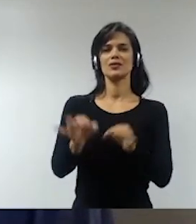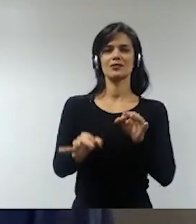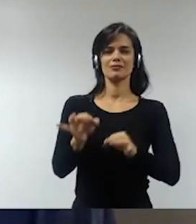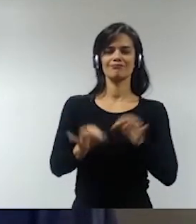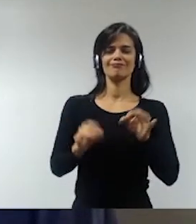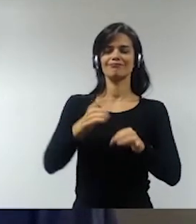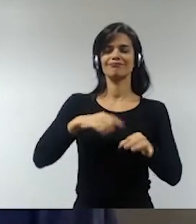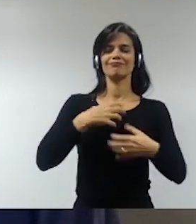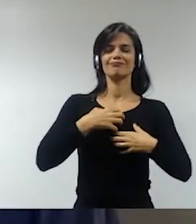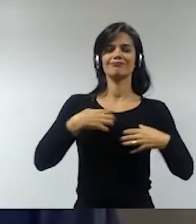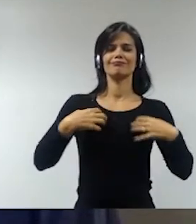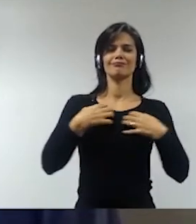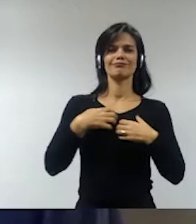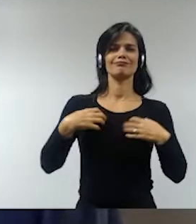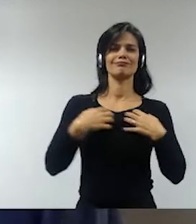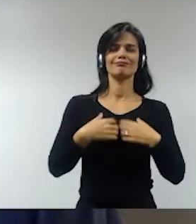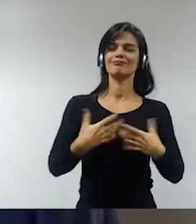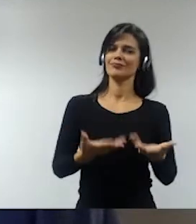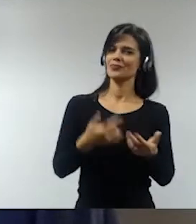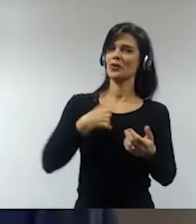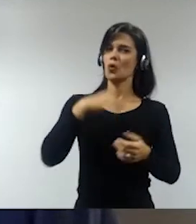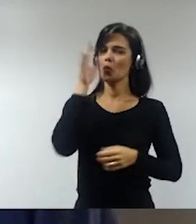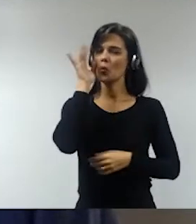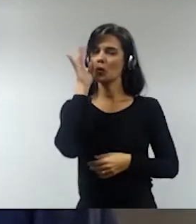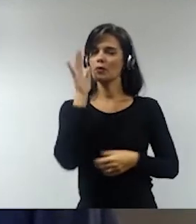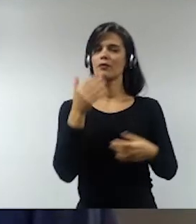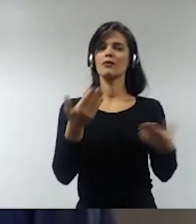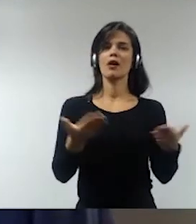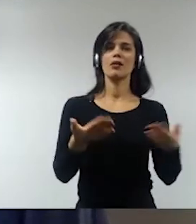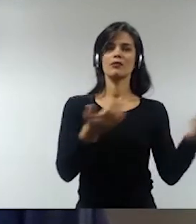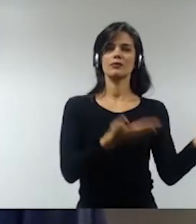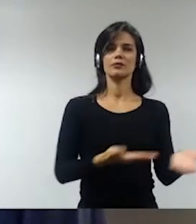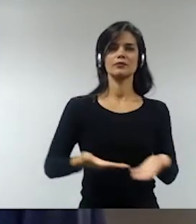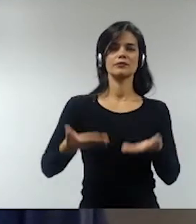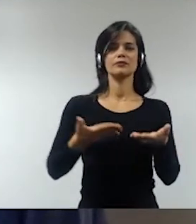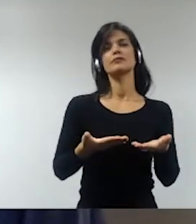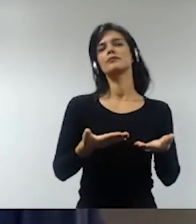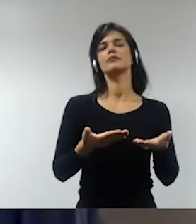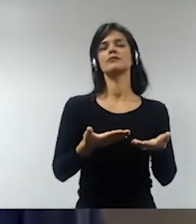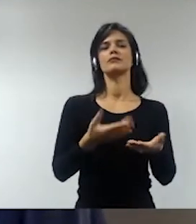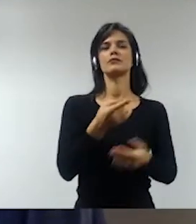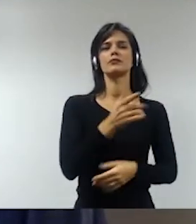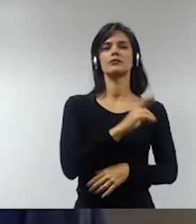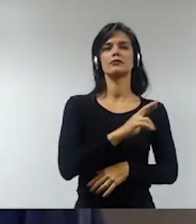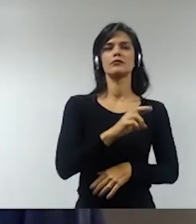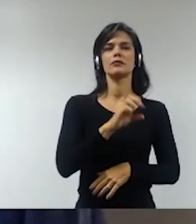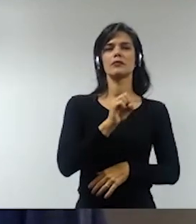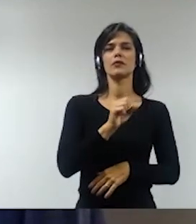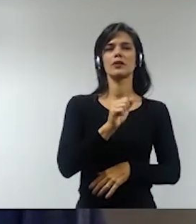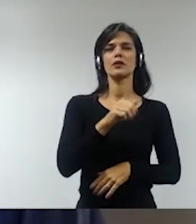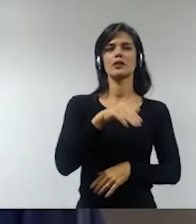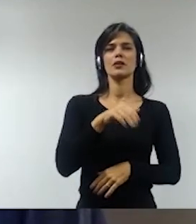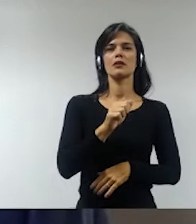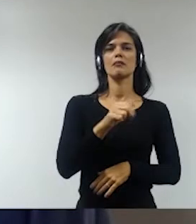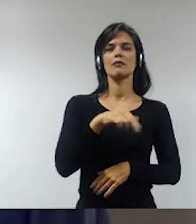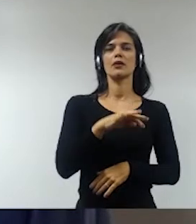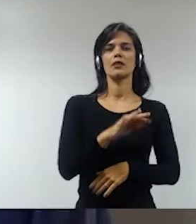menos alguma curiosidade. Vou passar a palavra agora para a doutora Samanta Mendes